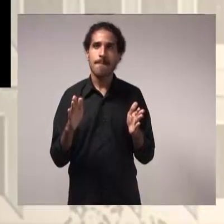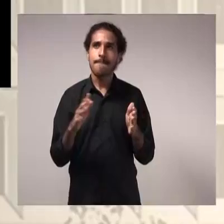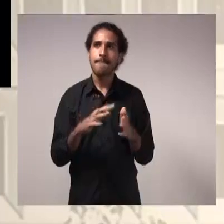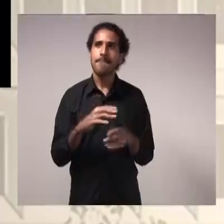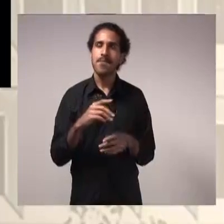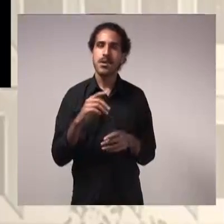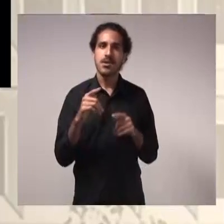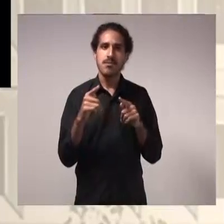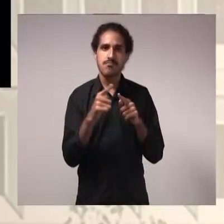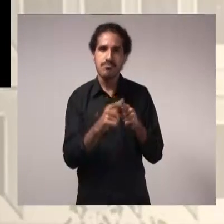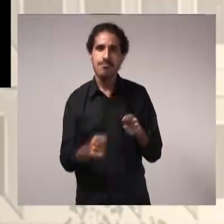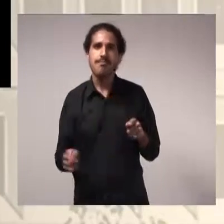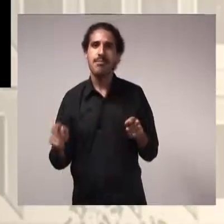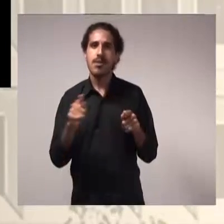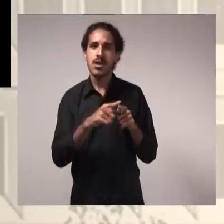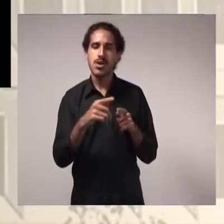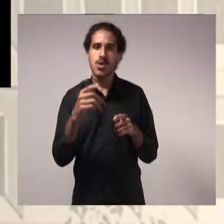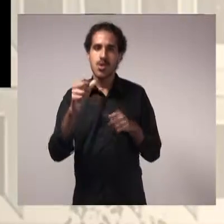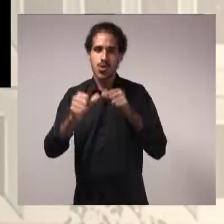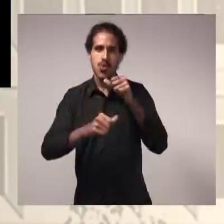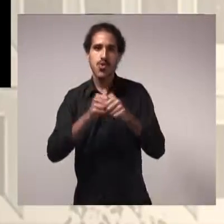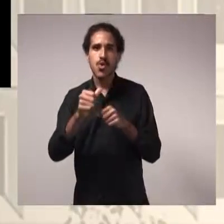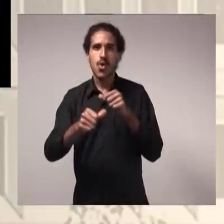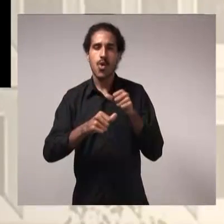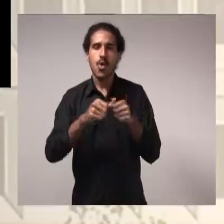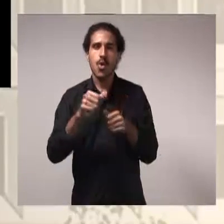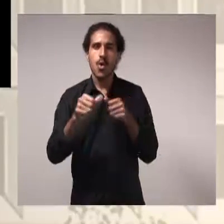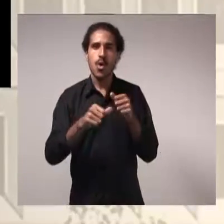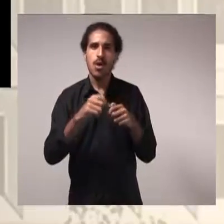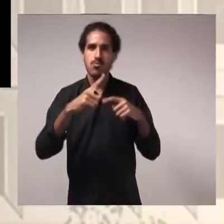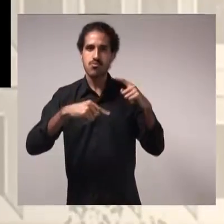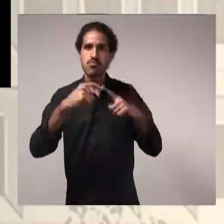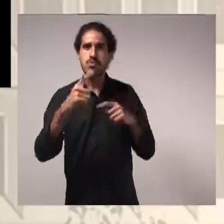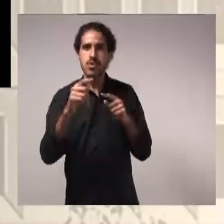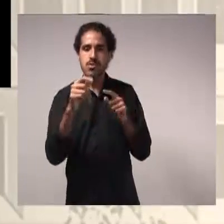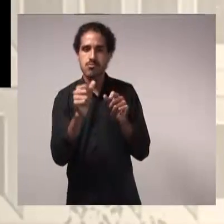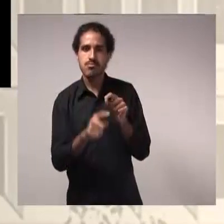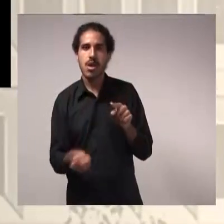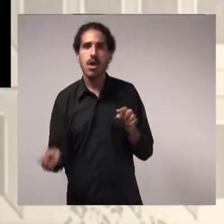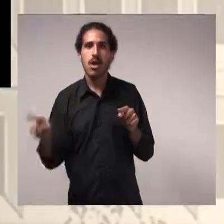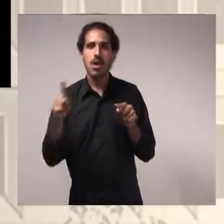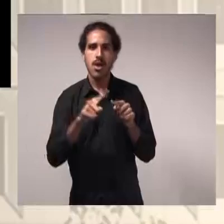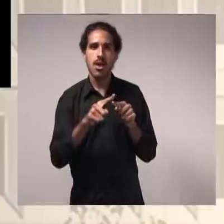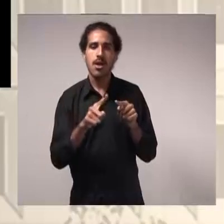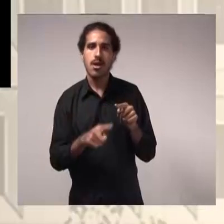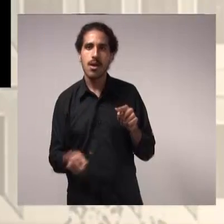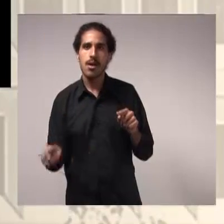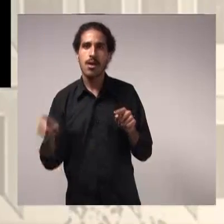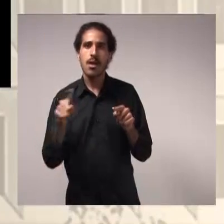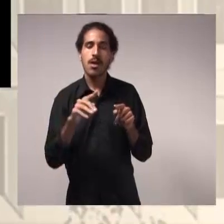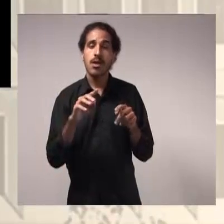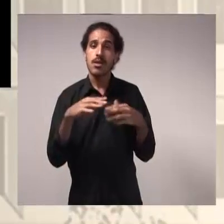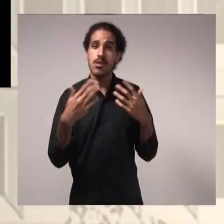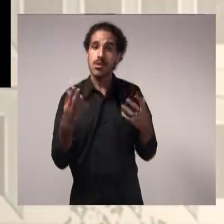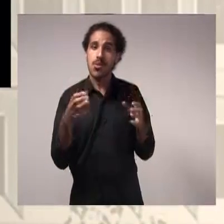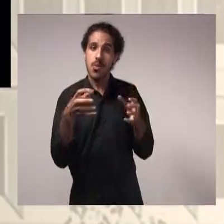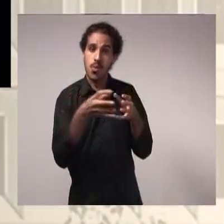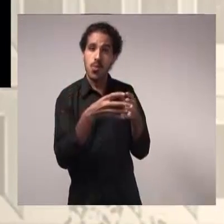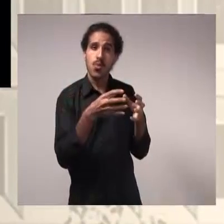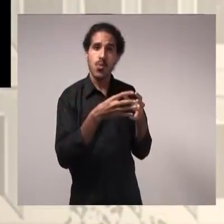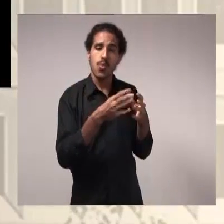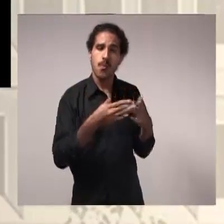haver a substituição, haver a troca do material. Então, a comunidade participou da